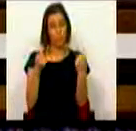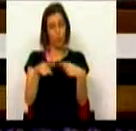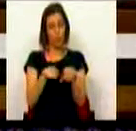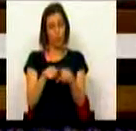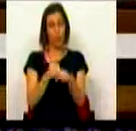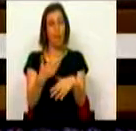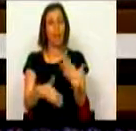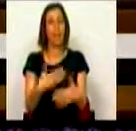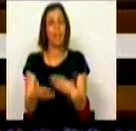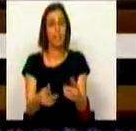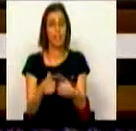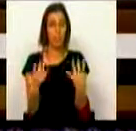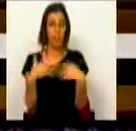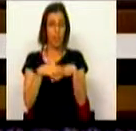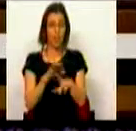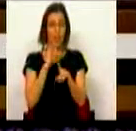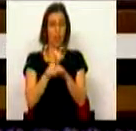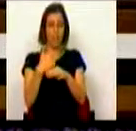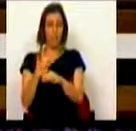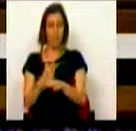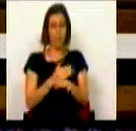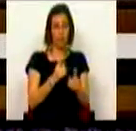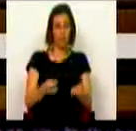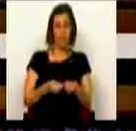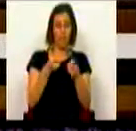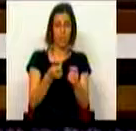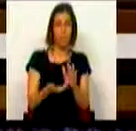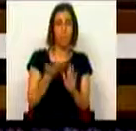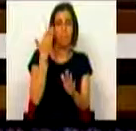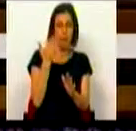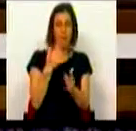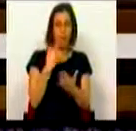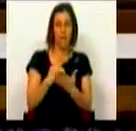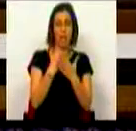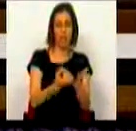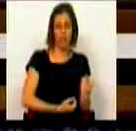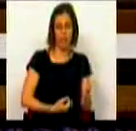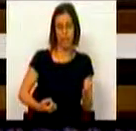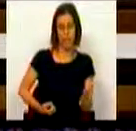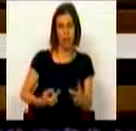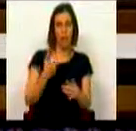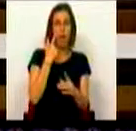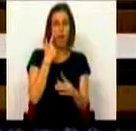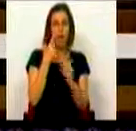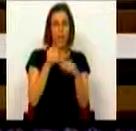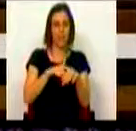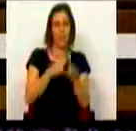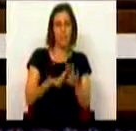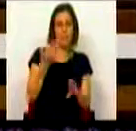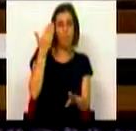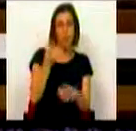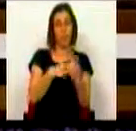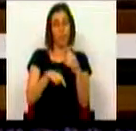políticas ativas de integração desses setores, com incentivos mais fortes de apoio ao desemprego muito longa duração. É por